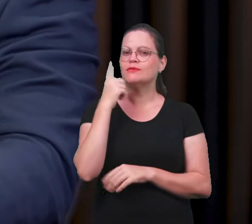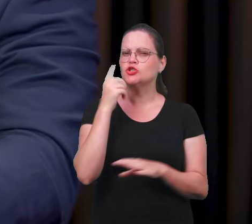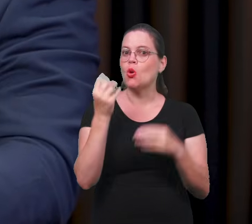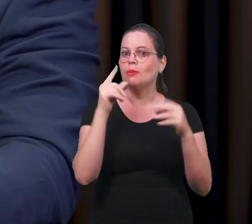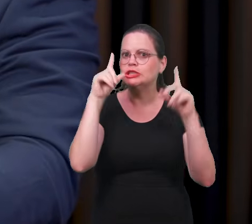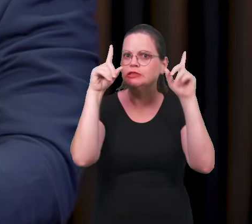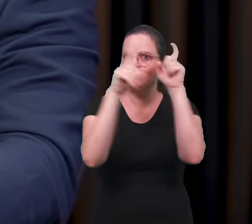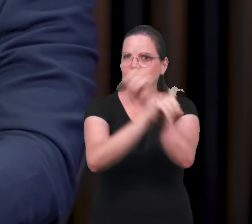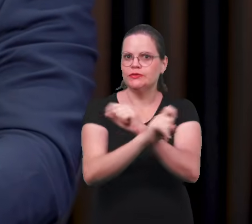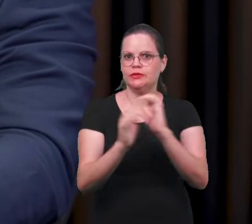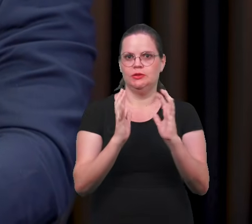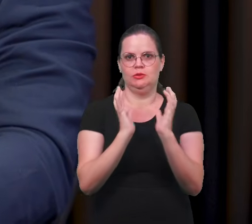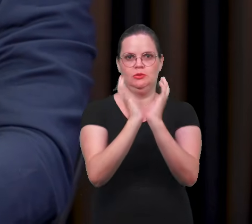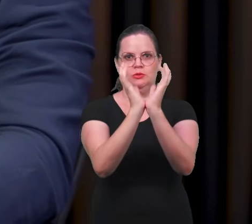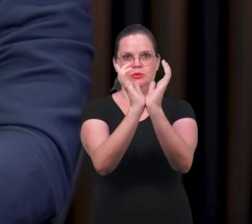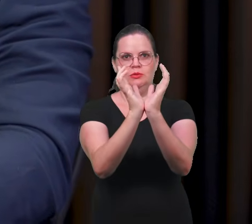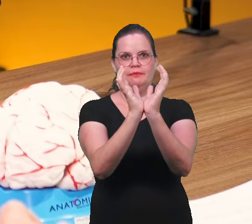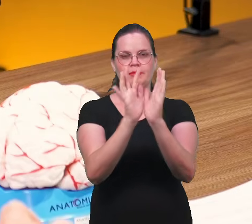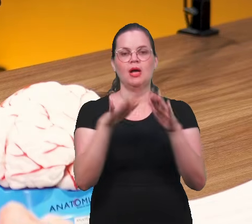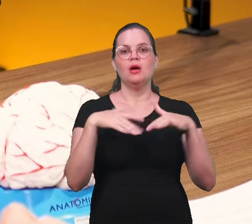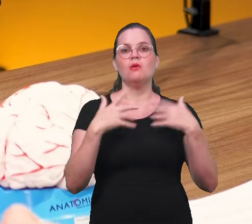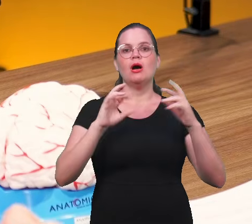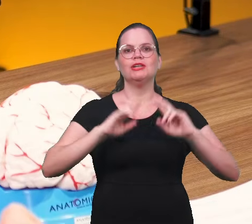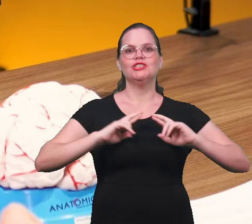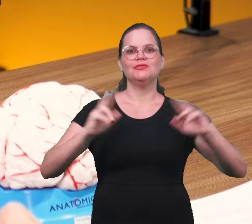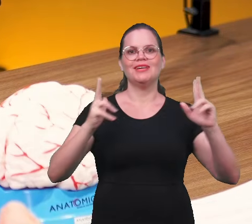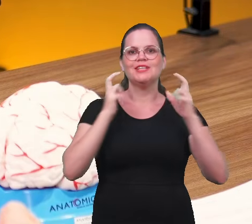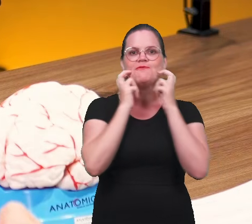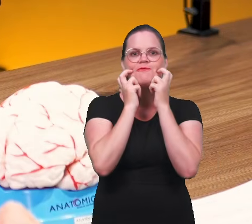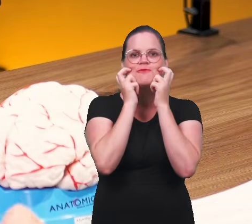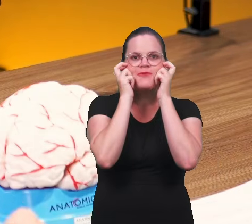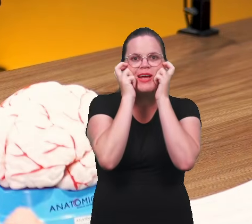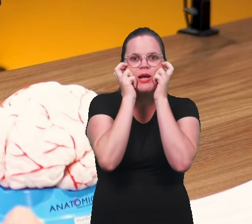que é a diferença de vergonha e culpa?